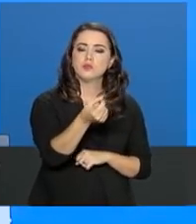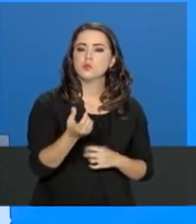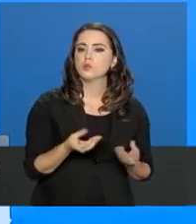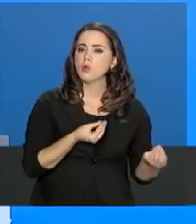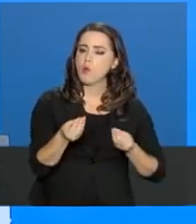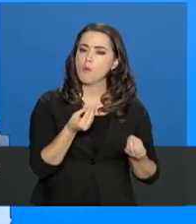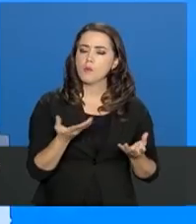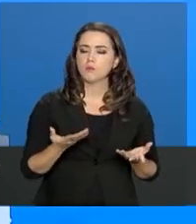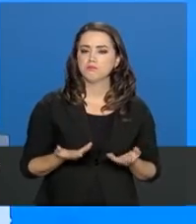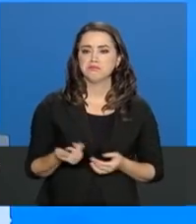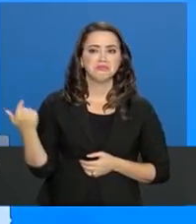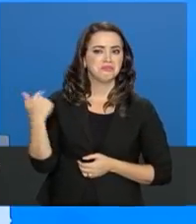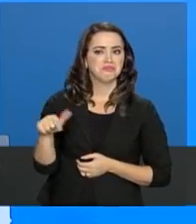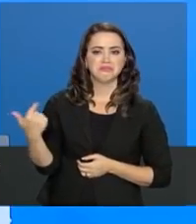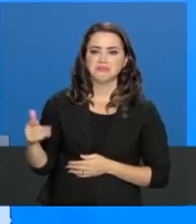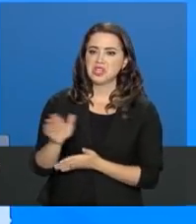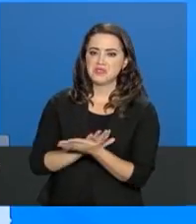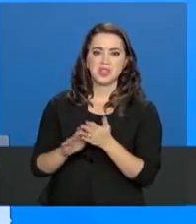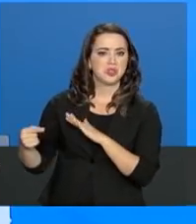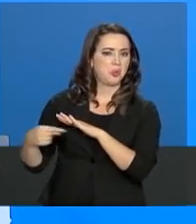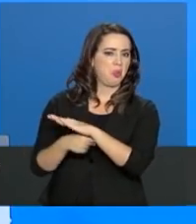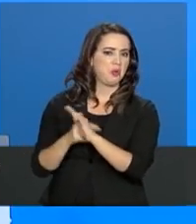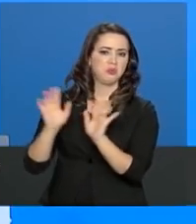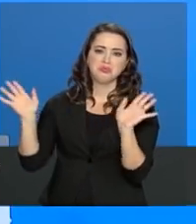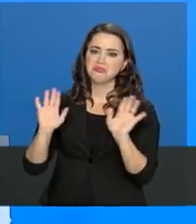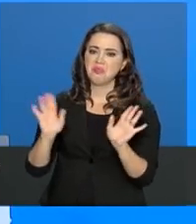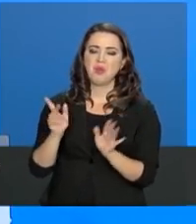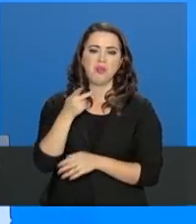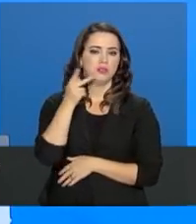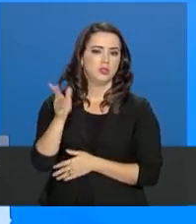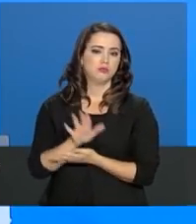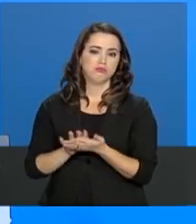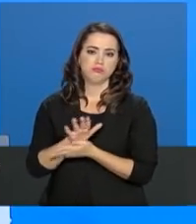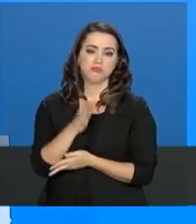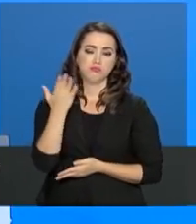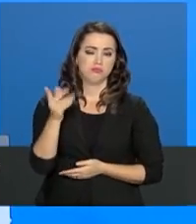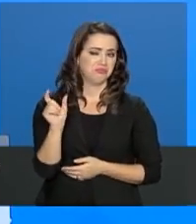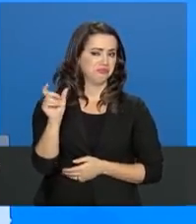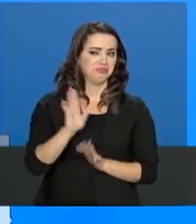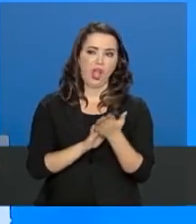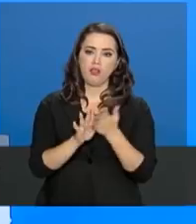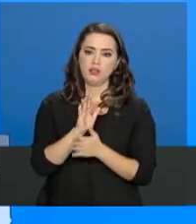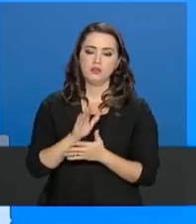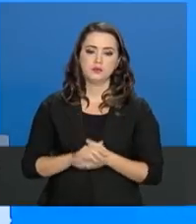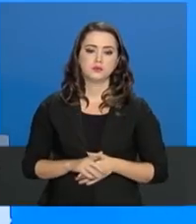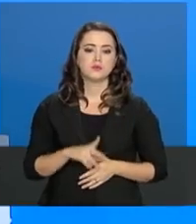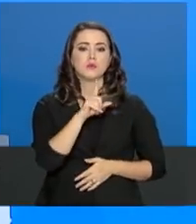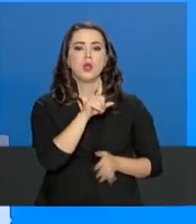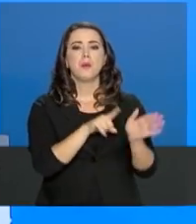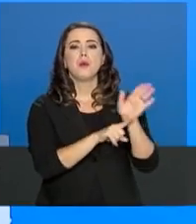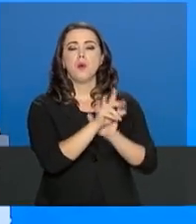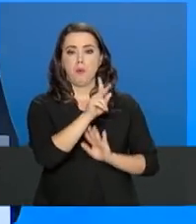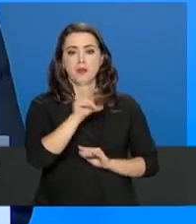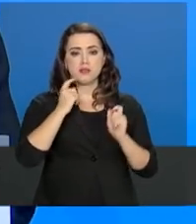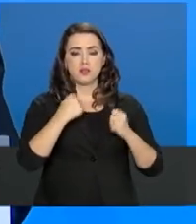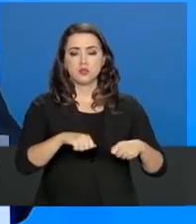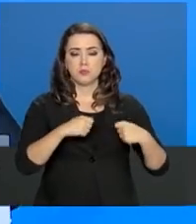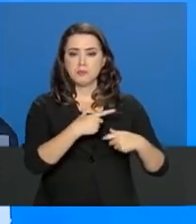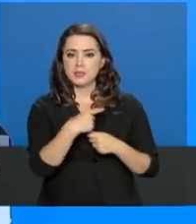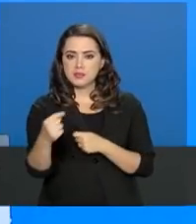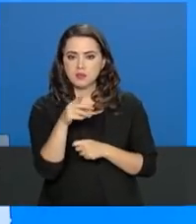não houve questionamento a respeito disso na última palavra sobre isso uma palavra sobre isso pessoal o presidente precisa sair mas os